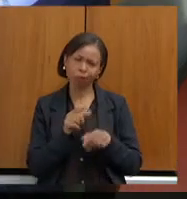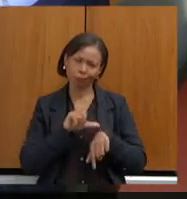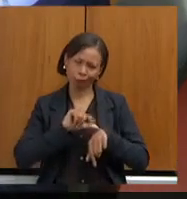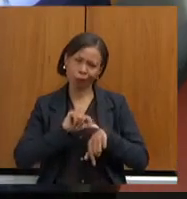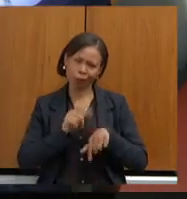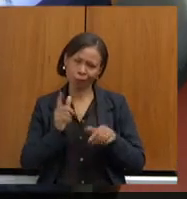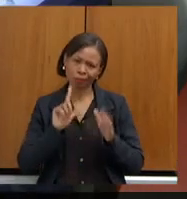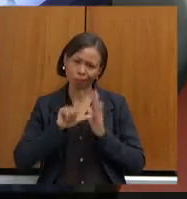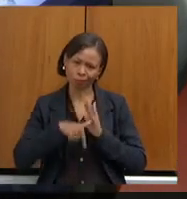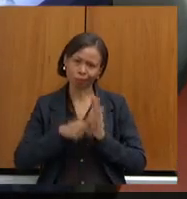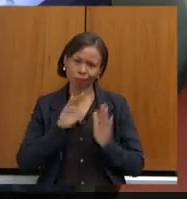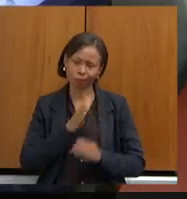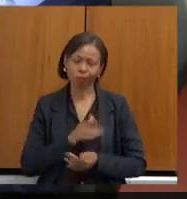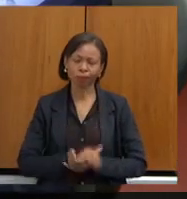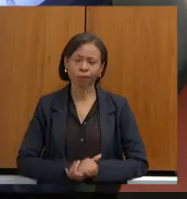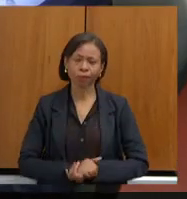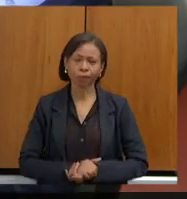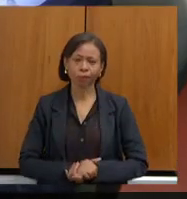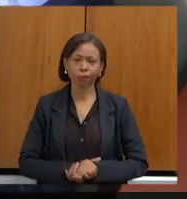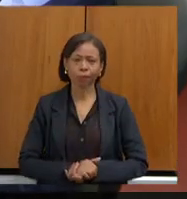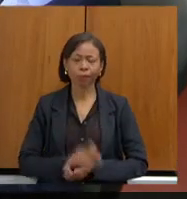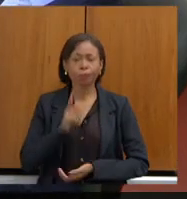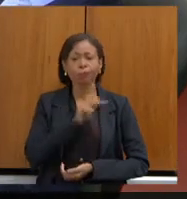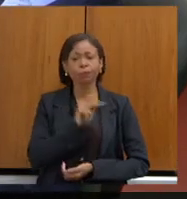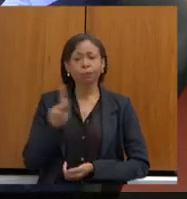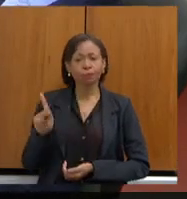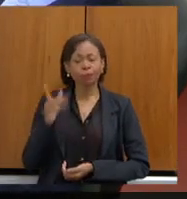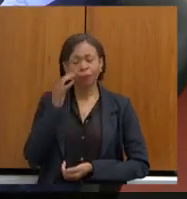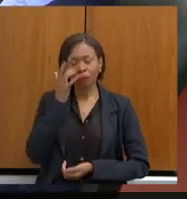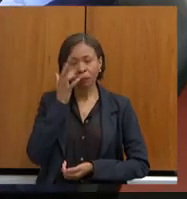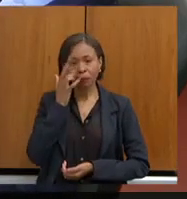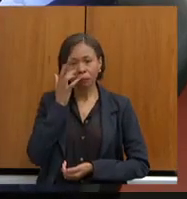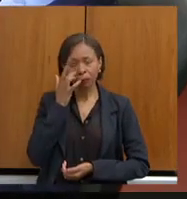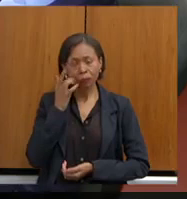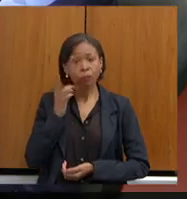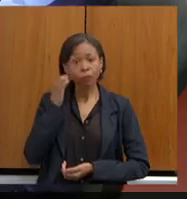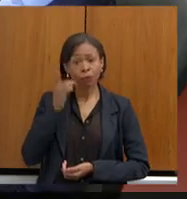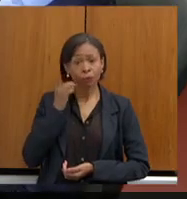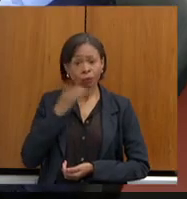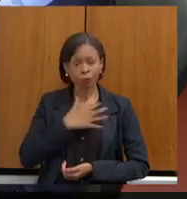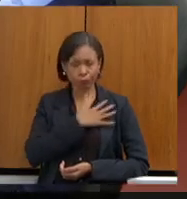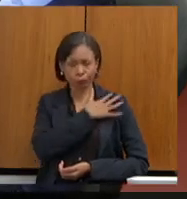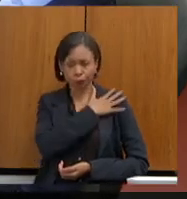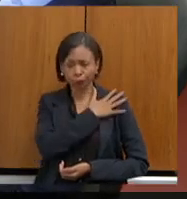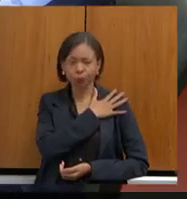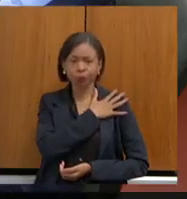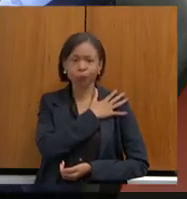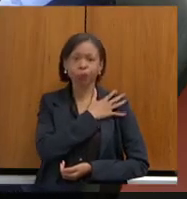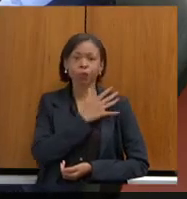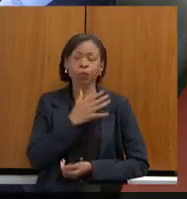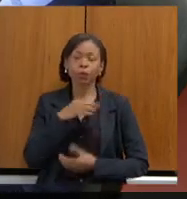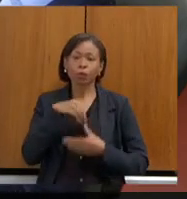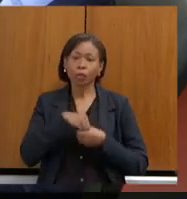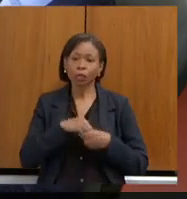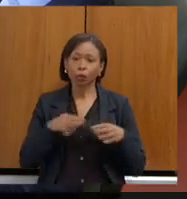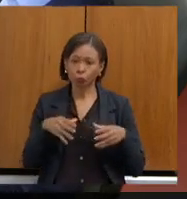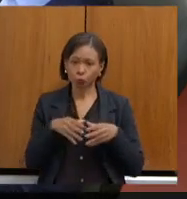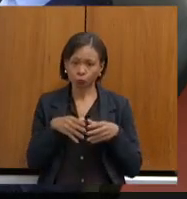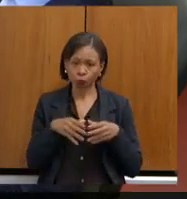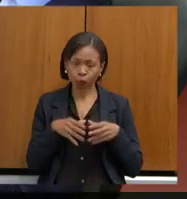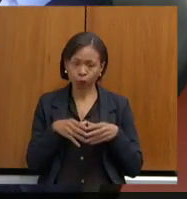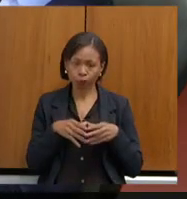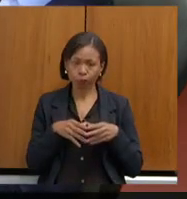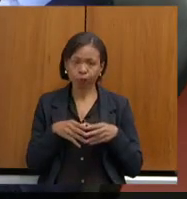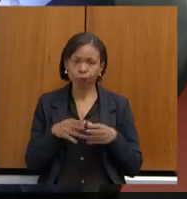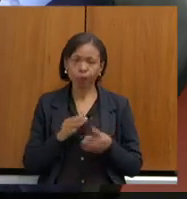presidente Deputado Sargento Rodrigues membros da comissão